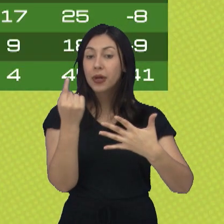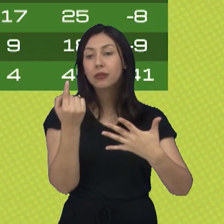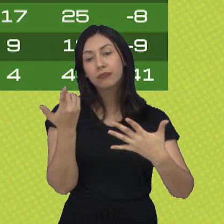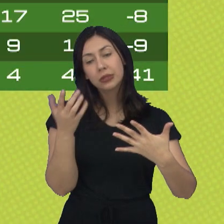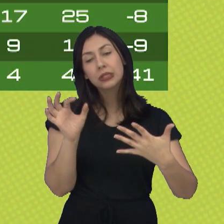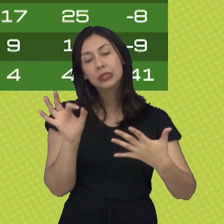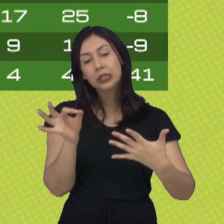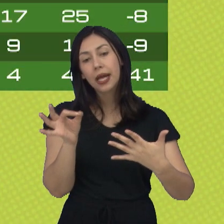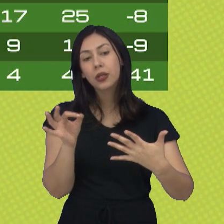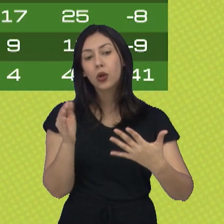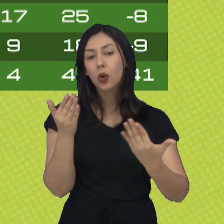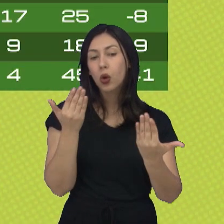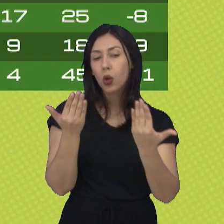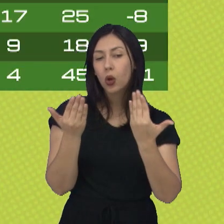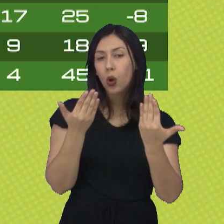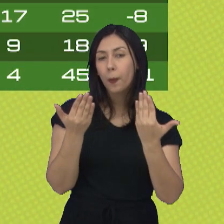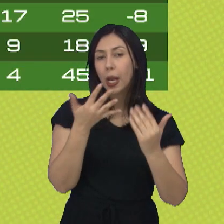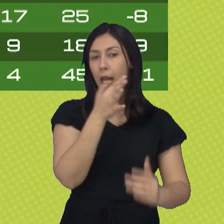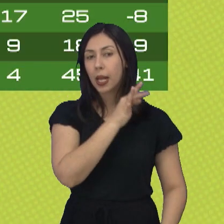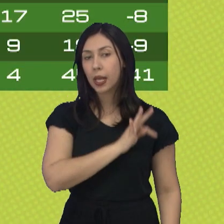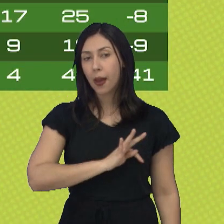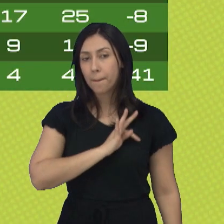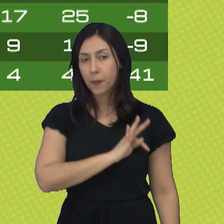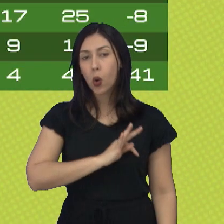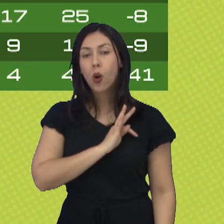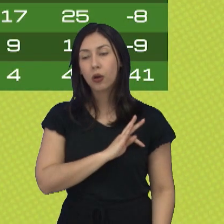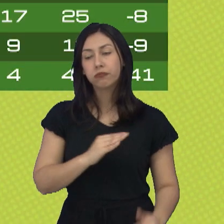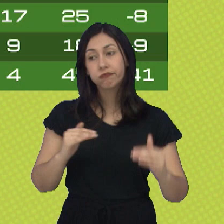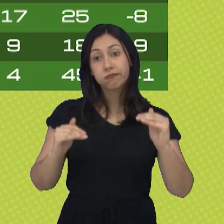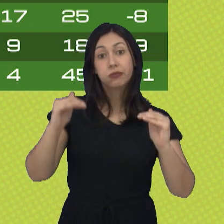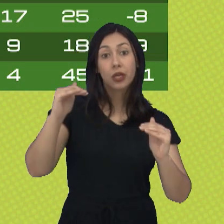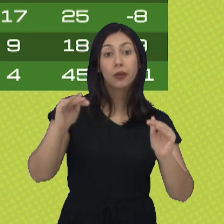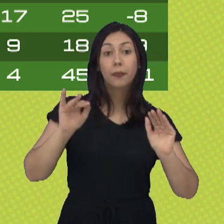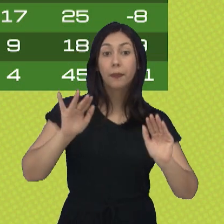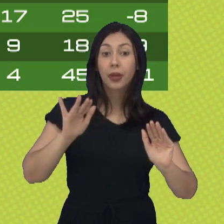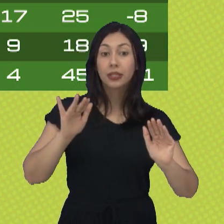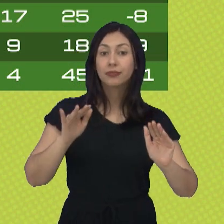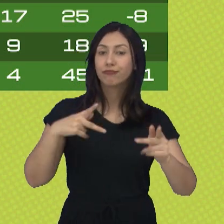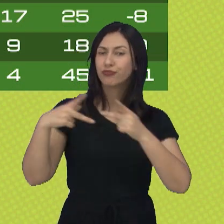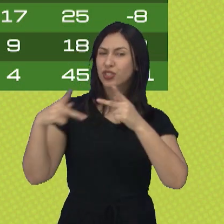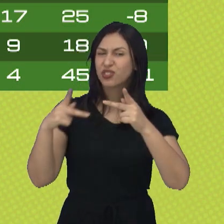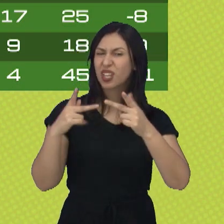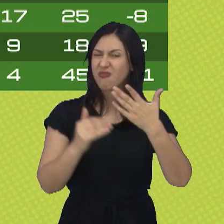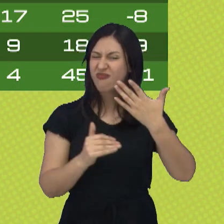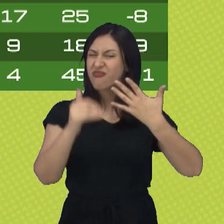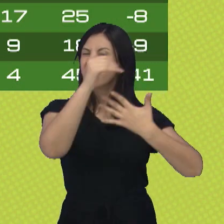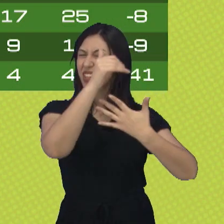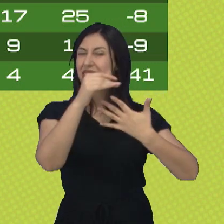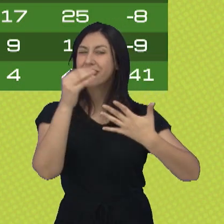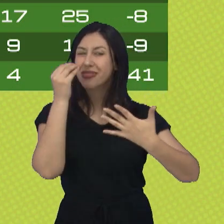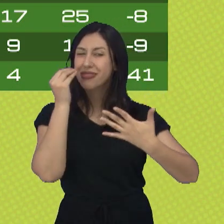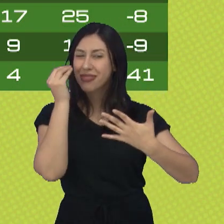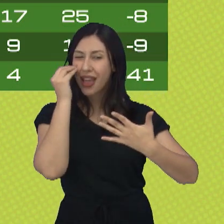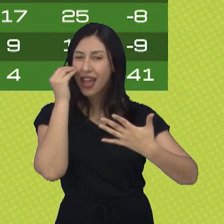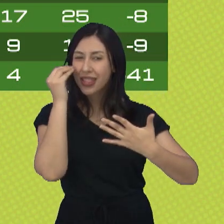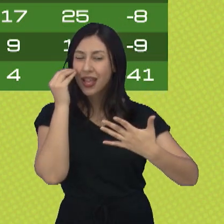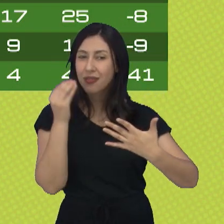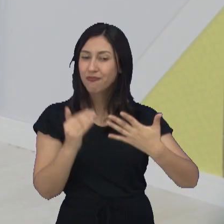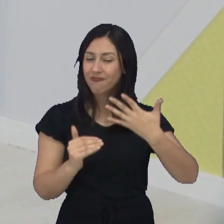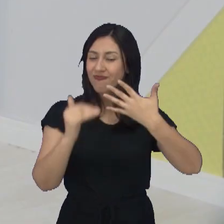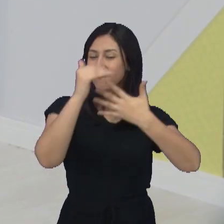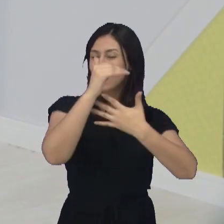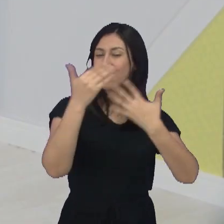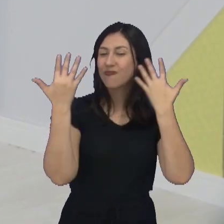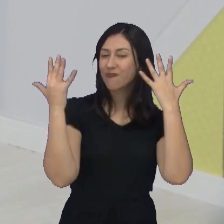ao Instituto Lince de Taboão da Serra Mas o que importa é o São José tá lá em cima tá brigando pelas primeiras posições parabéns para as meninas